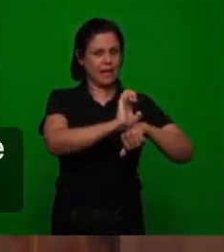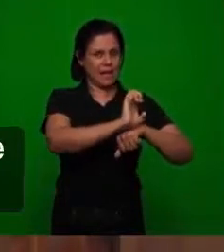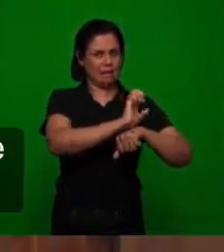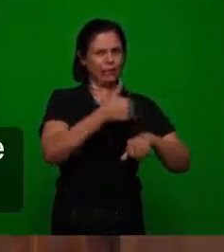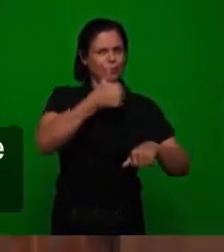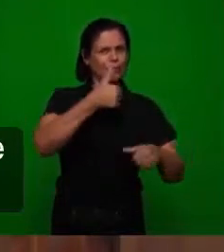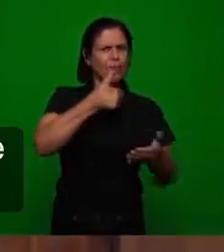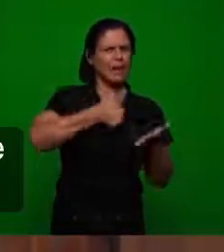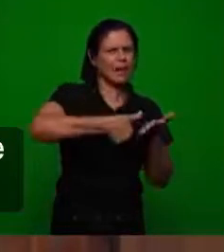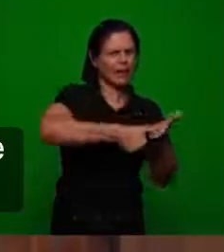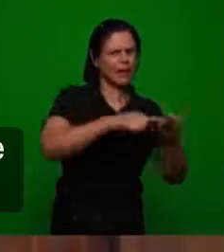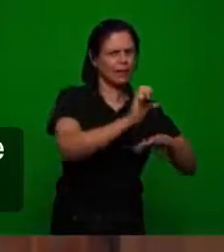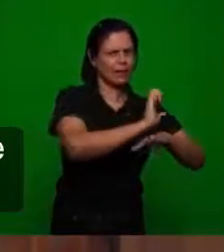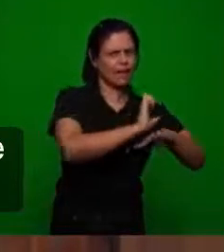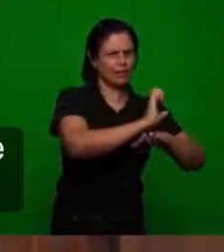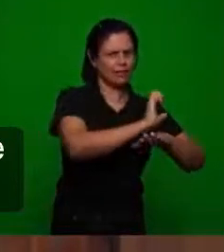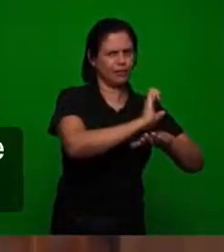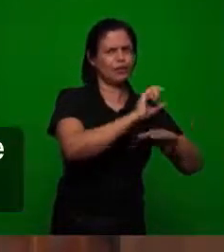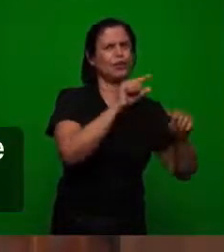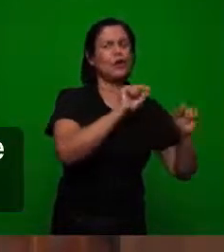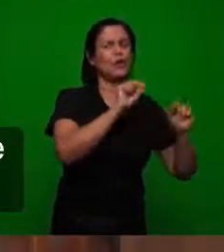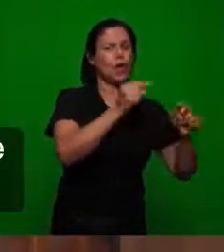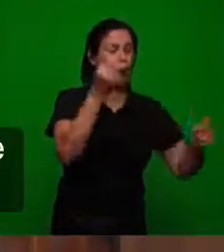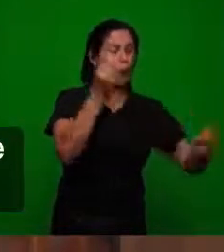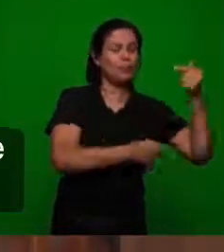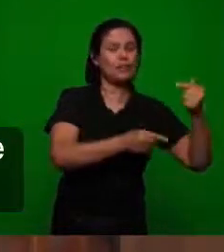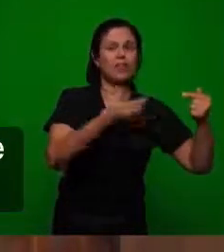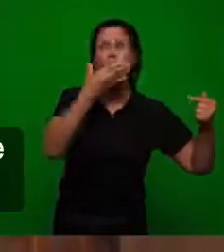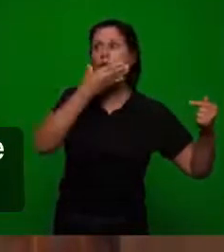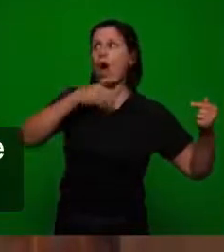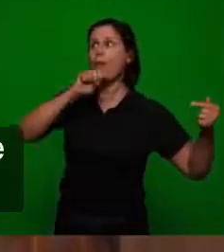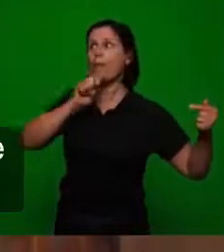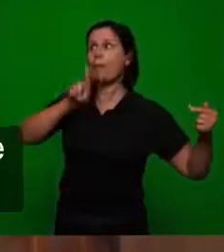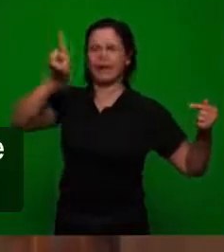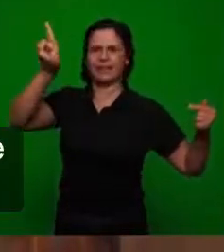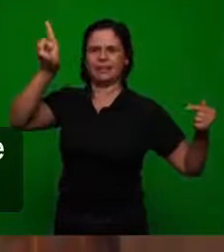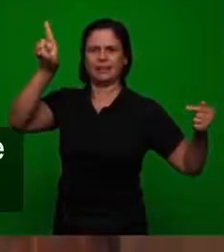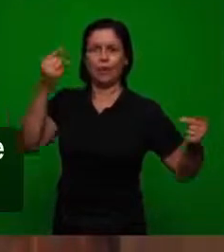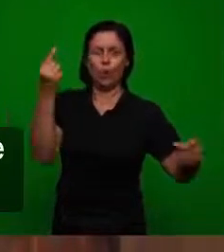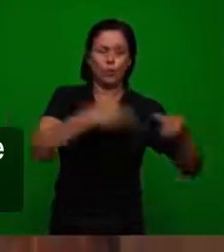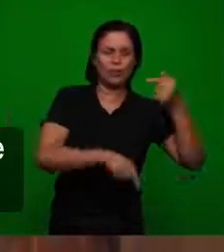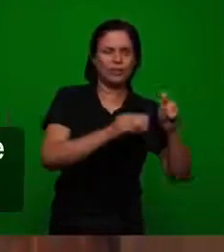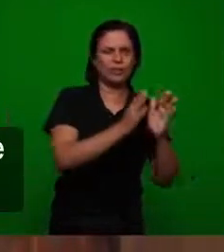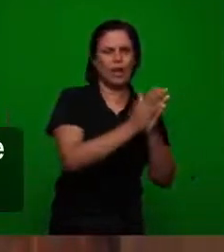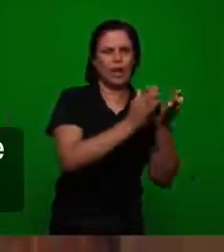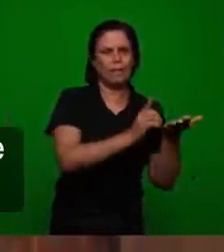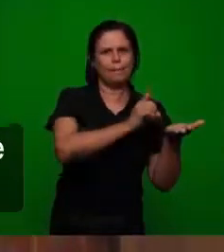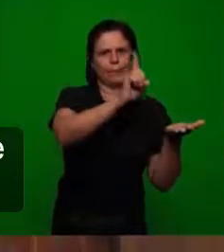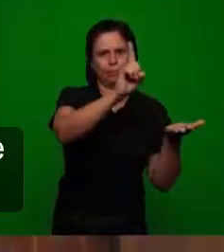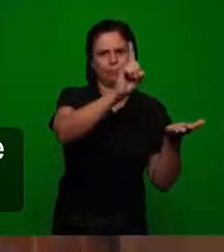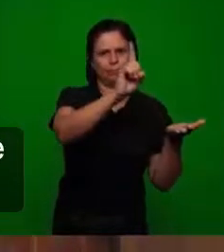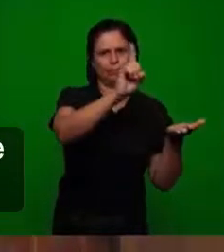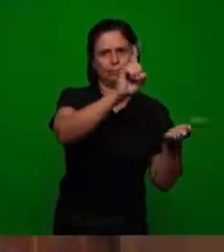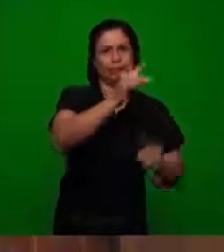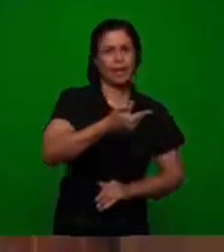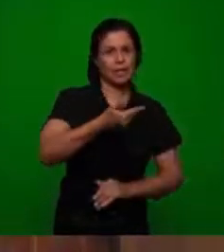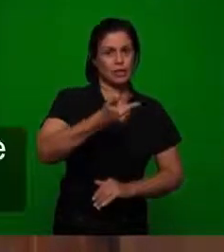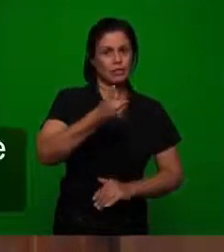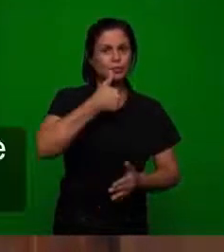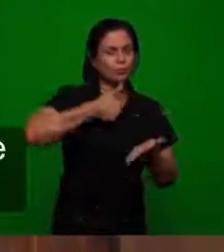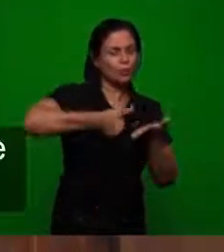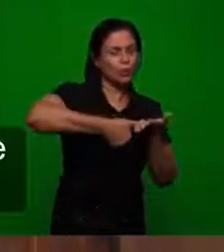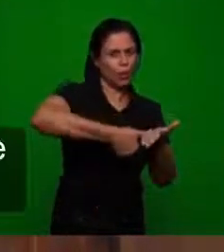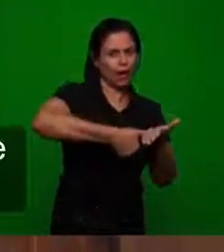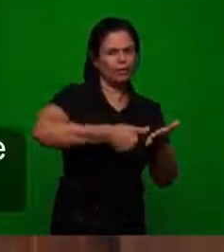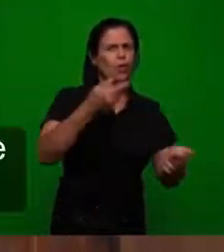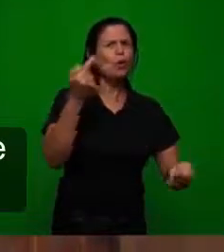palavra, a oposição ao Pai, a oposição à palavra. Na segunda carta,